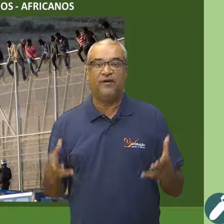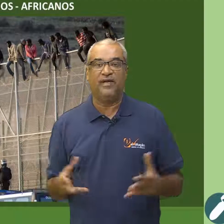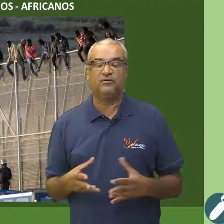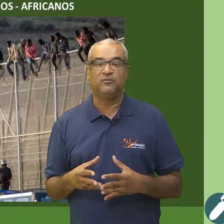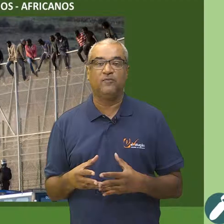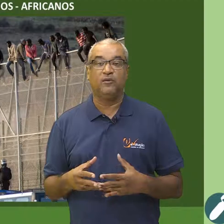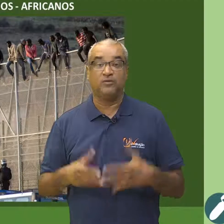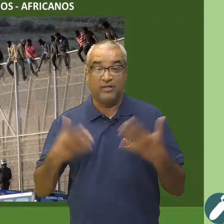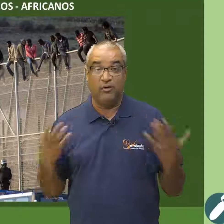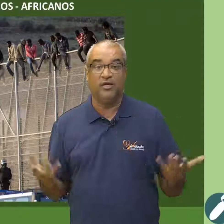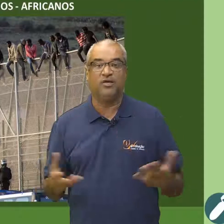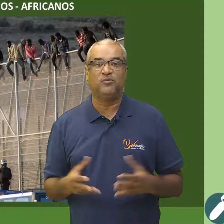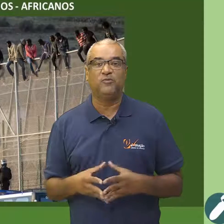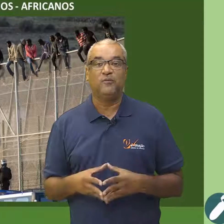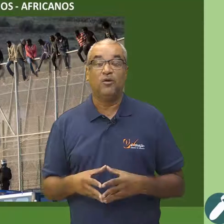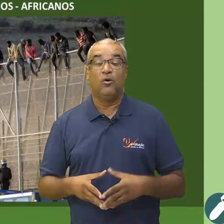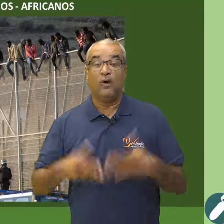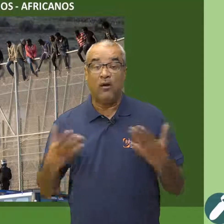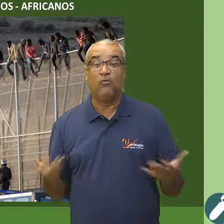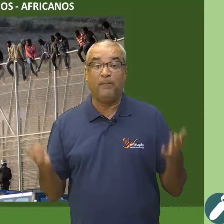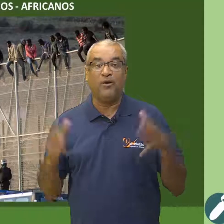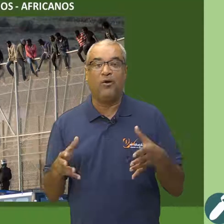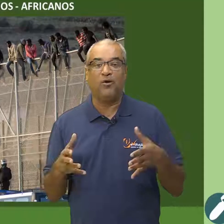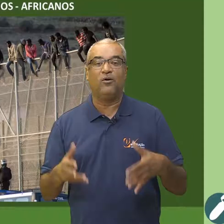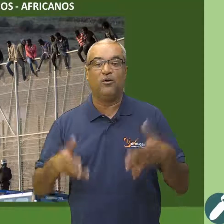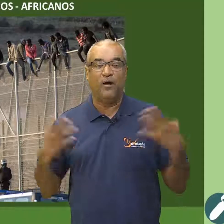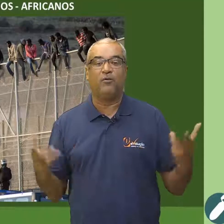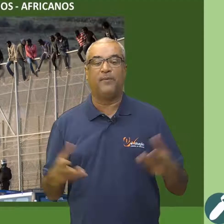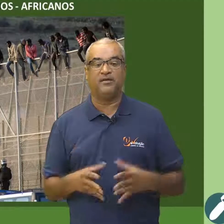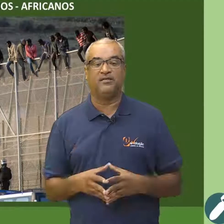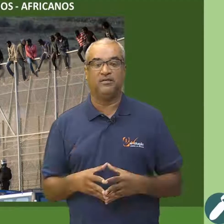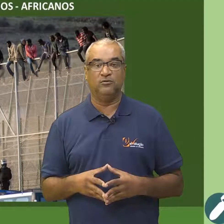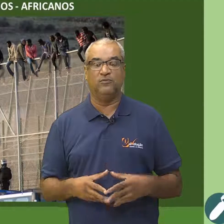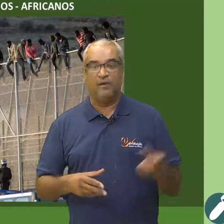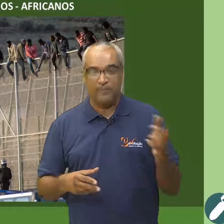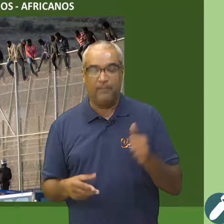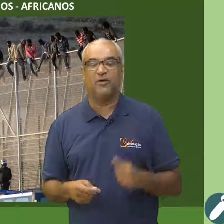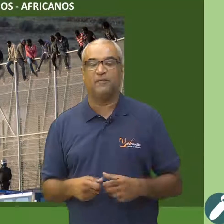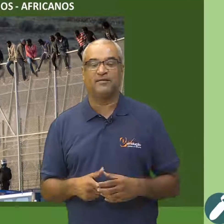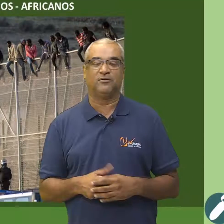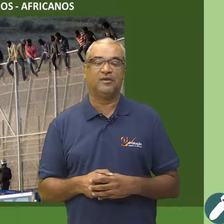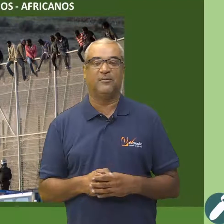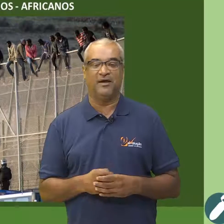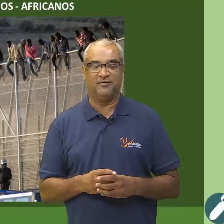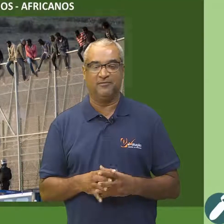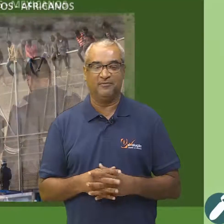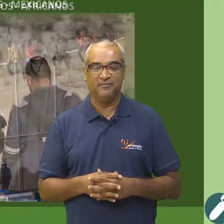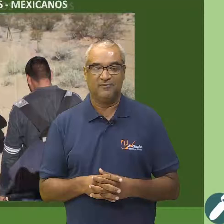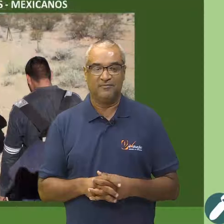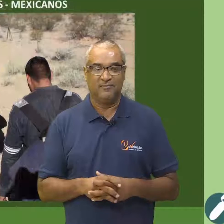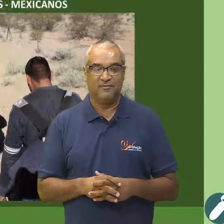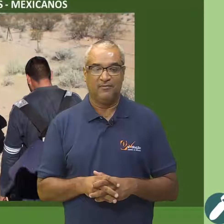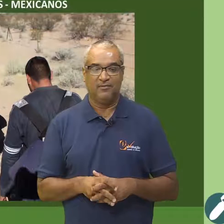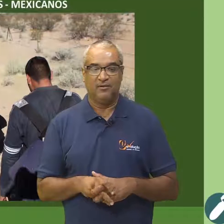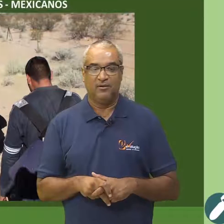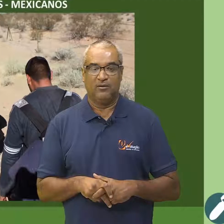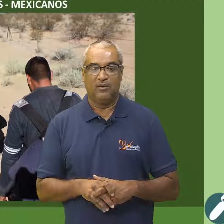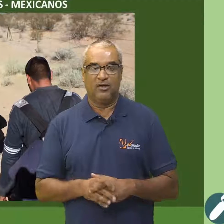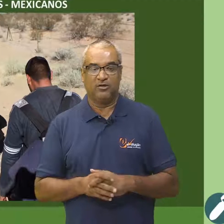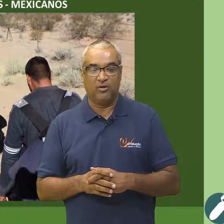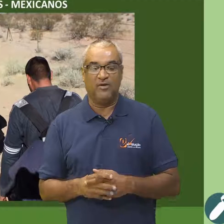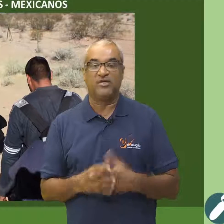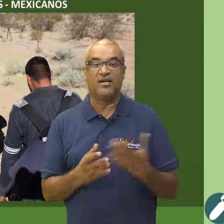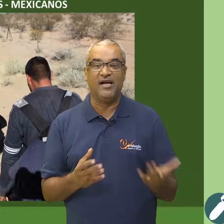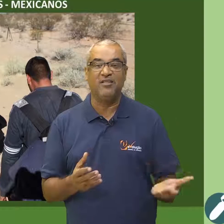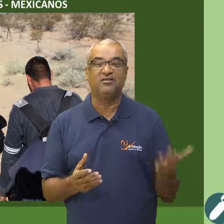o reflexo do terrorismo ou algo pior ou algo parecido. Pode passar outra imagem.